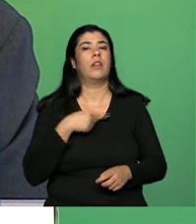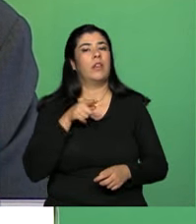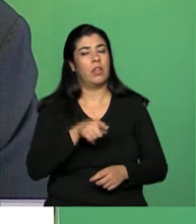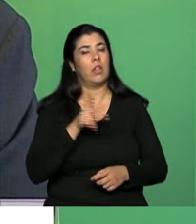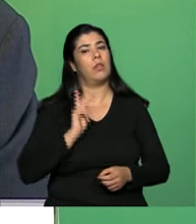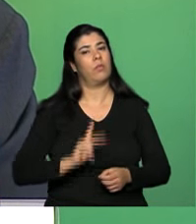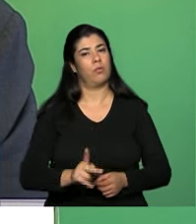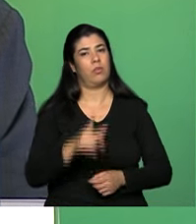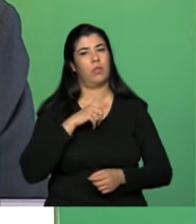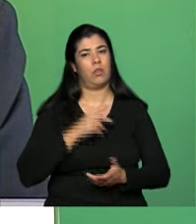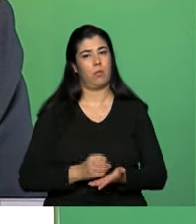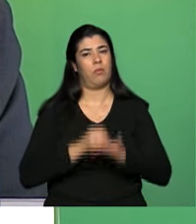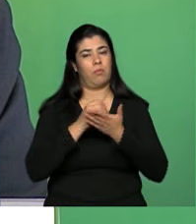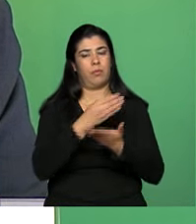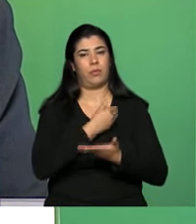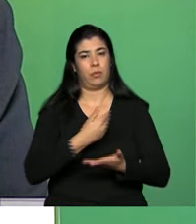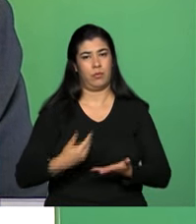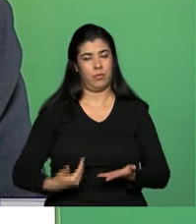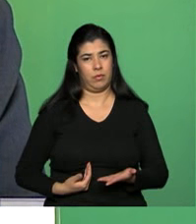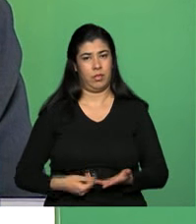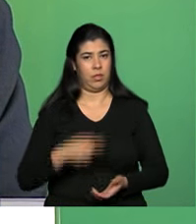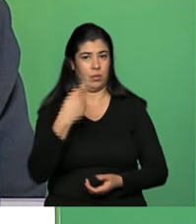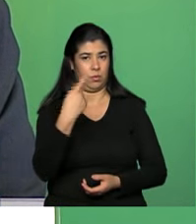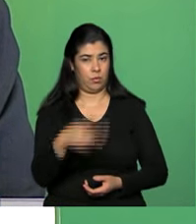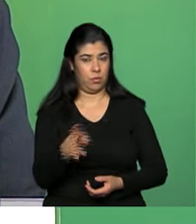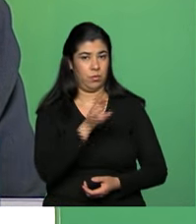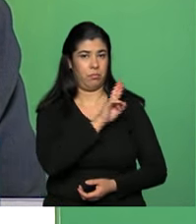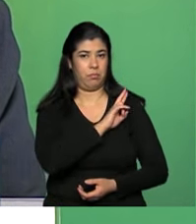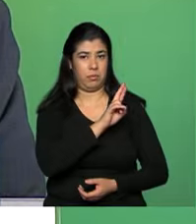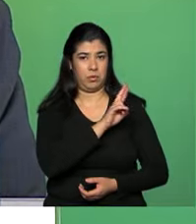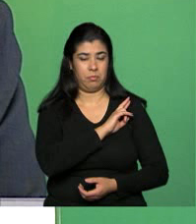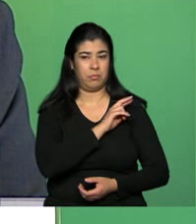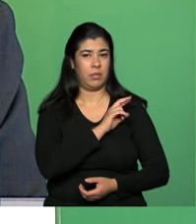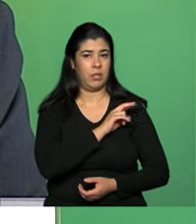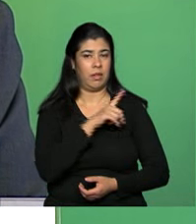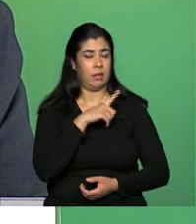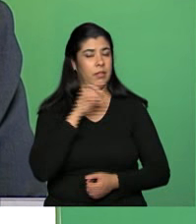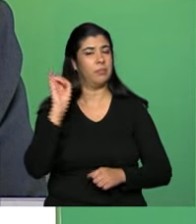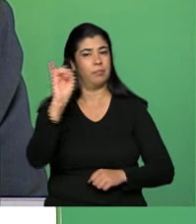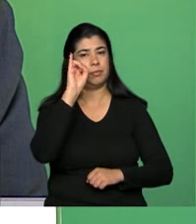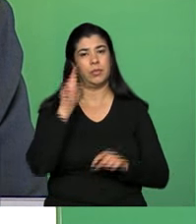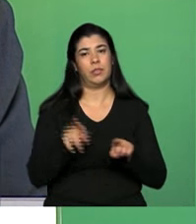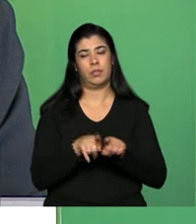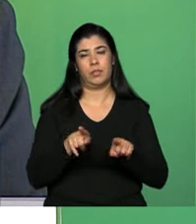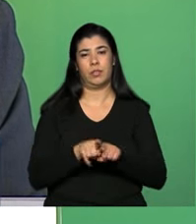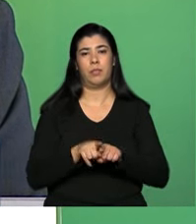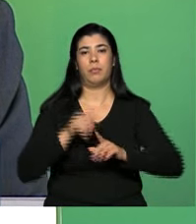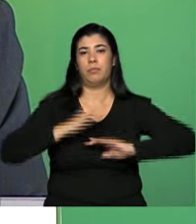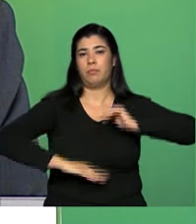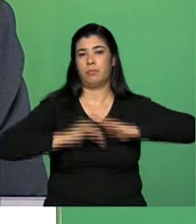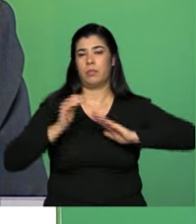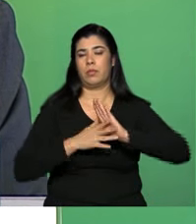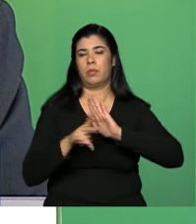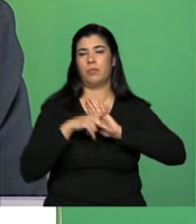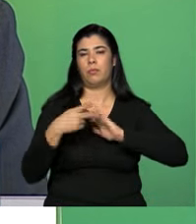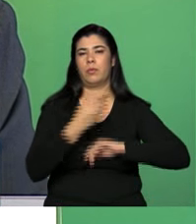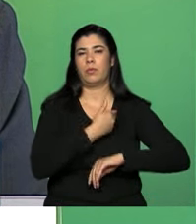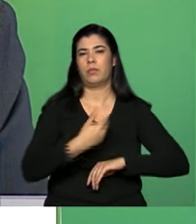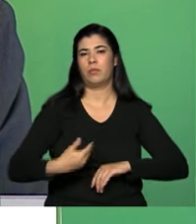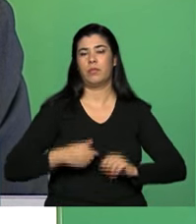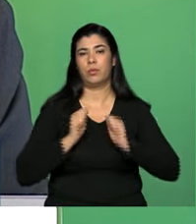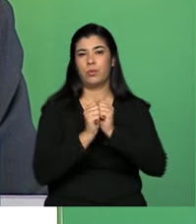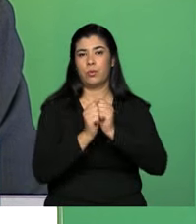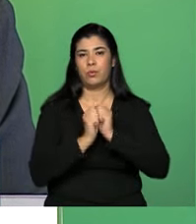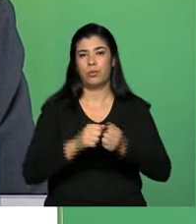continuará tendo o seu papel tem sido de suma importância para as ações do governo junto ao congresso